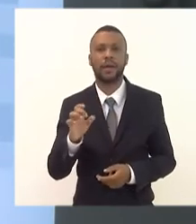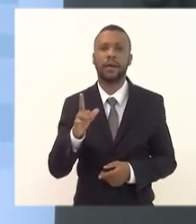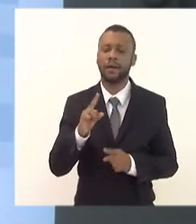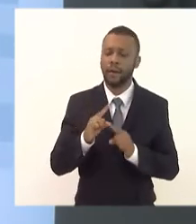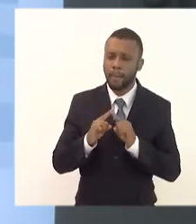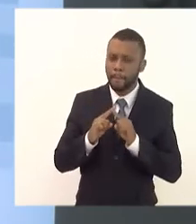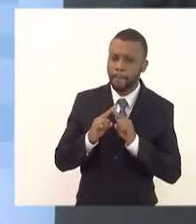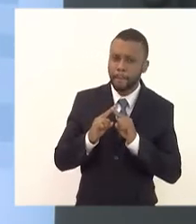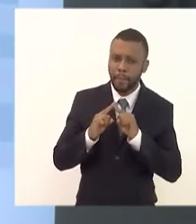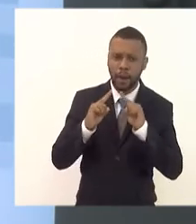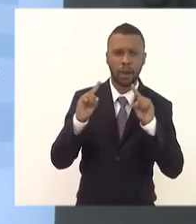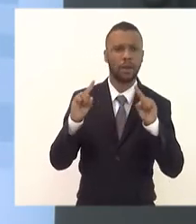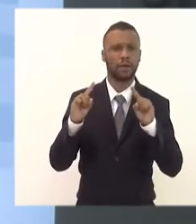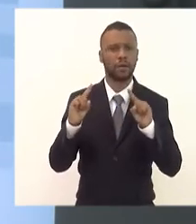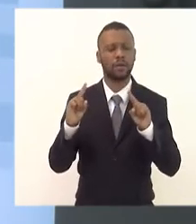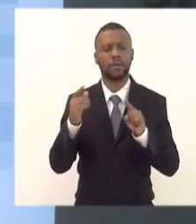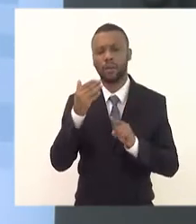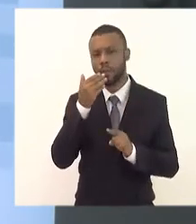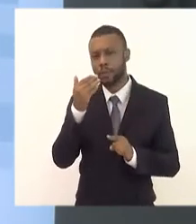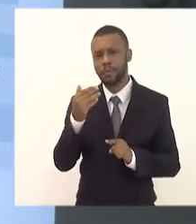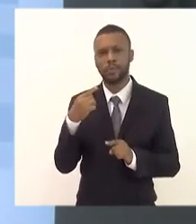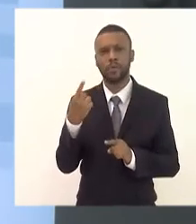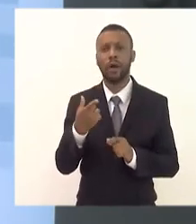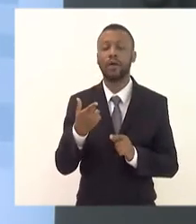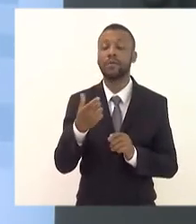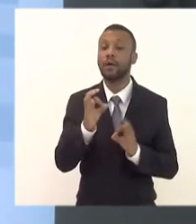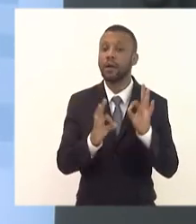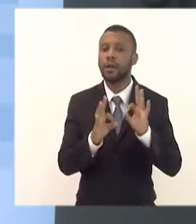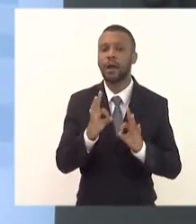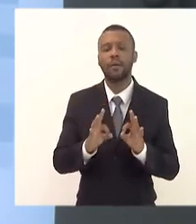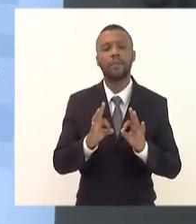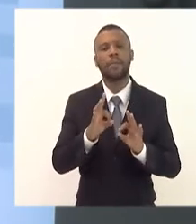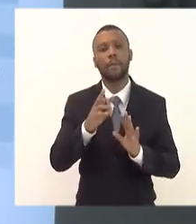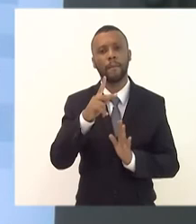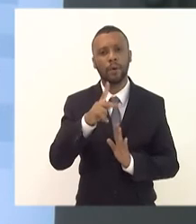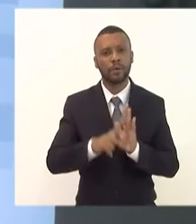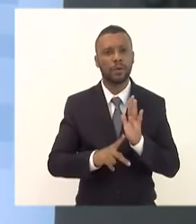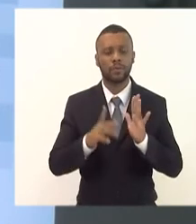pedindo para que a gente fizesse um limpar-rio...